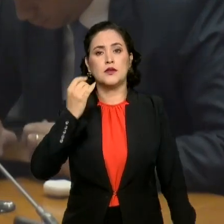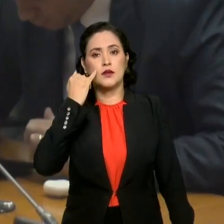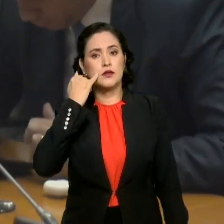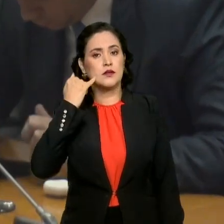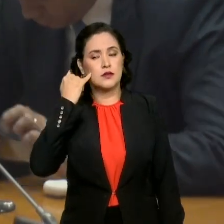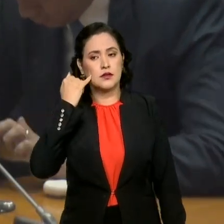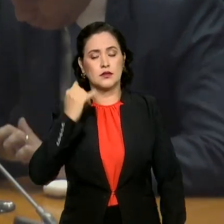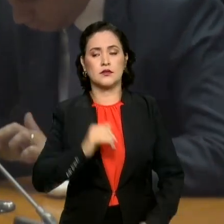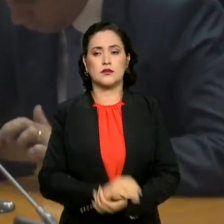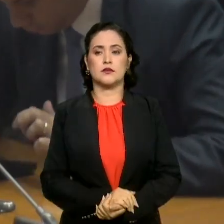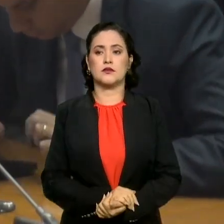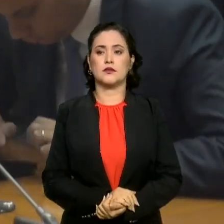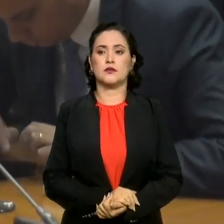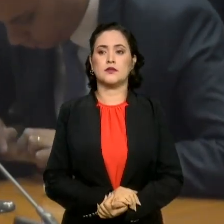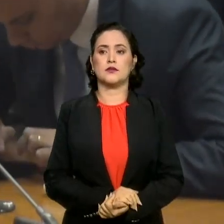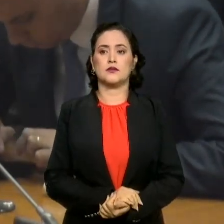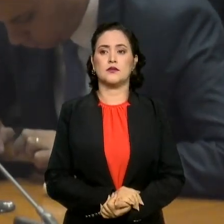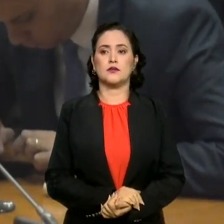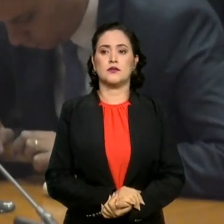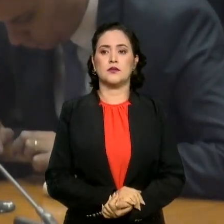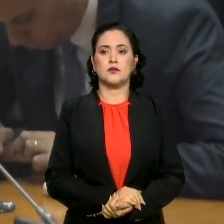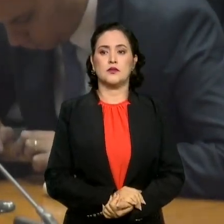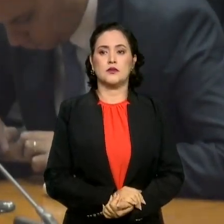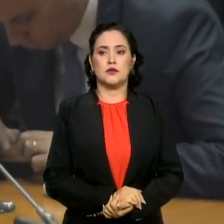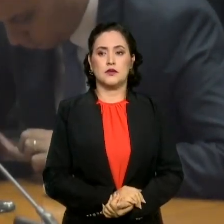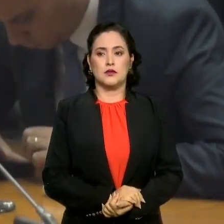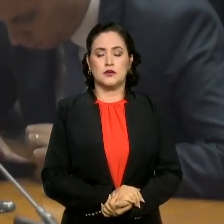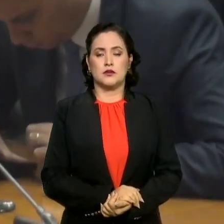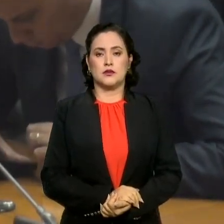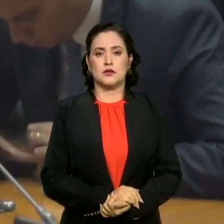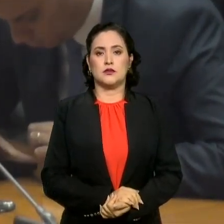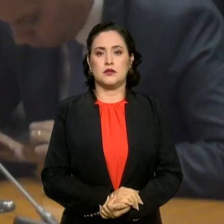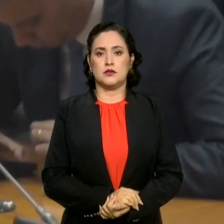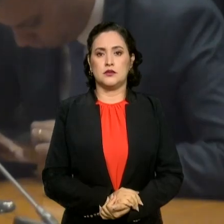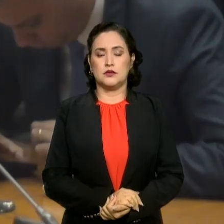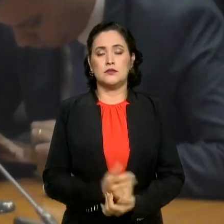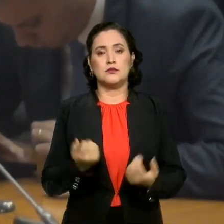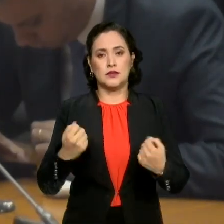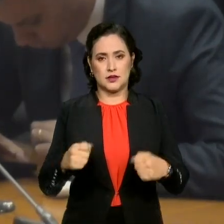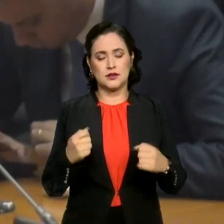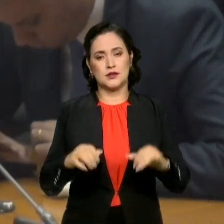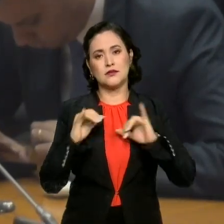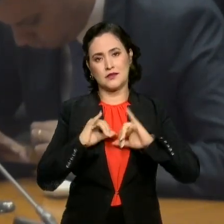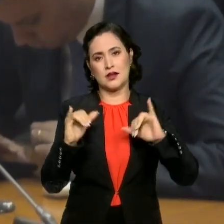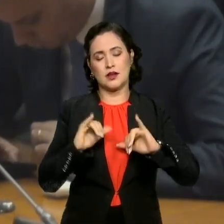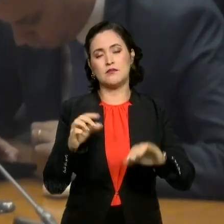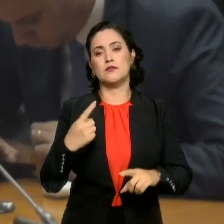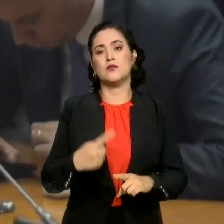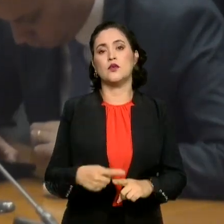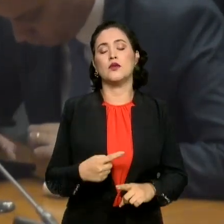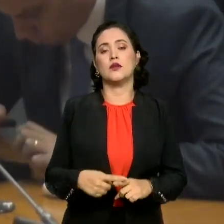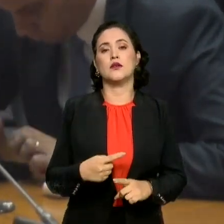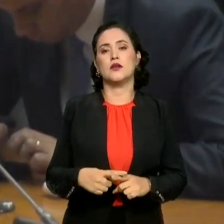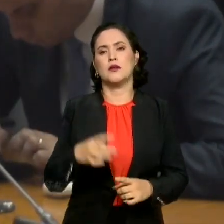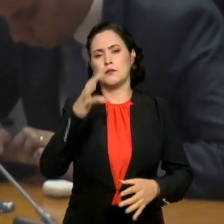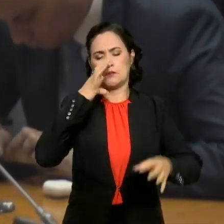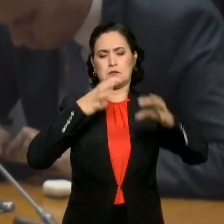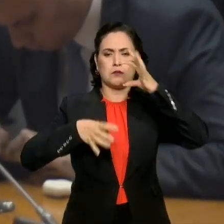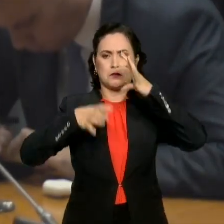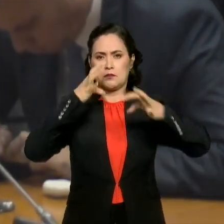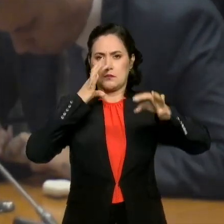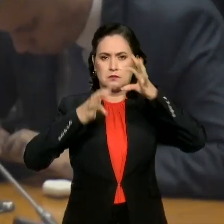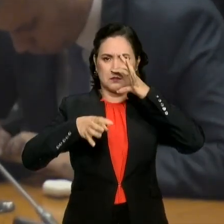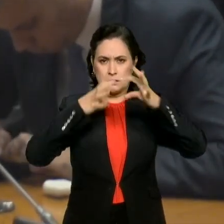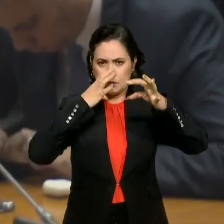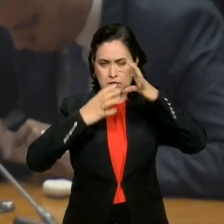Presidente, obrigado. É necessário fazer aqui, tendo em vista que os ataques ficaram fora do campo